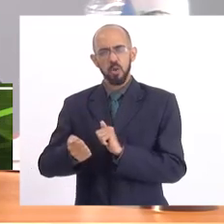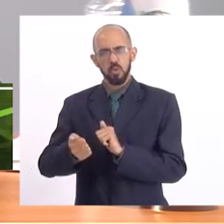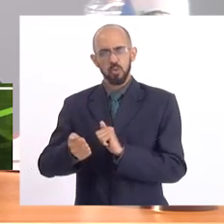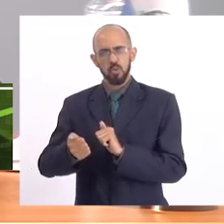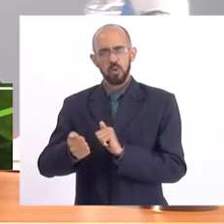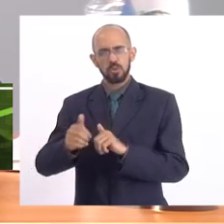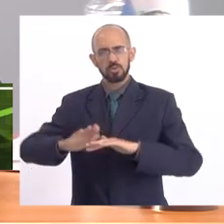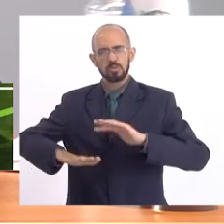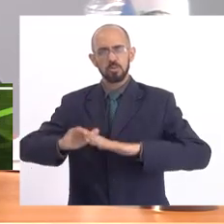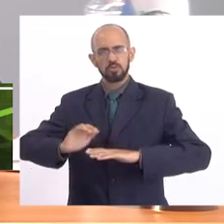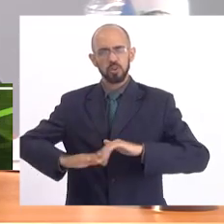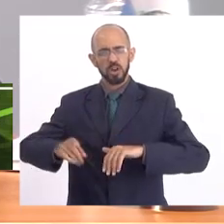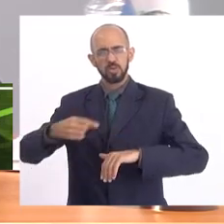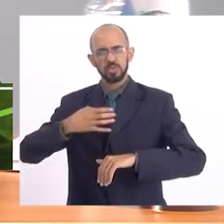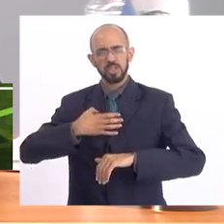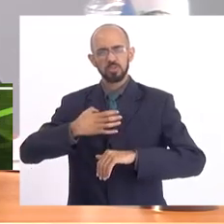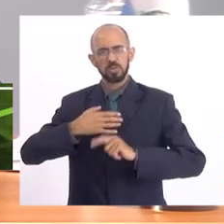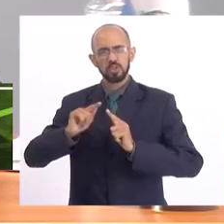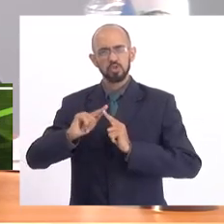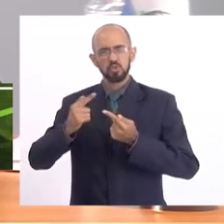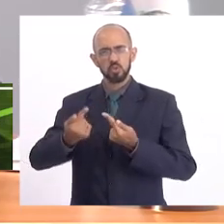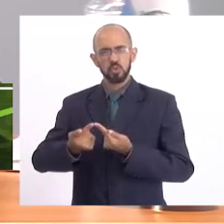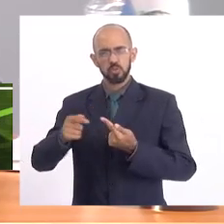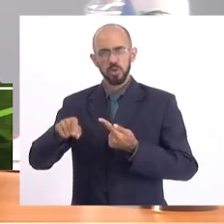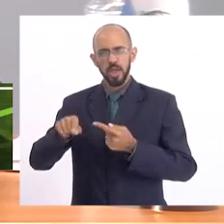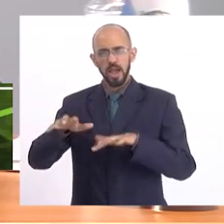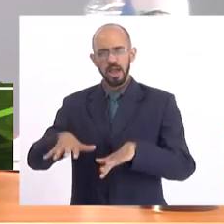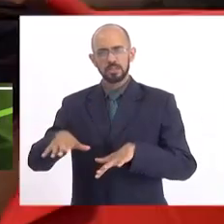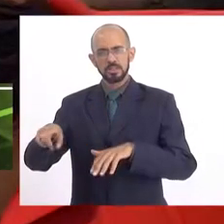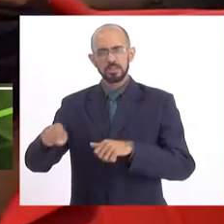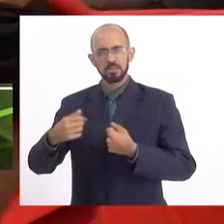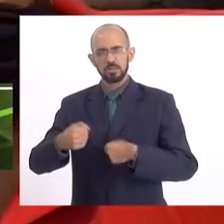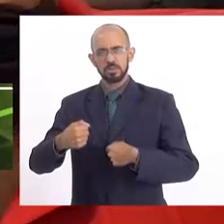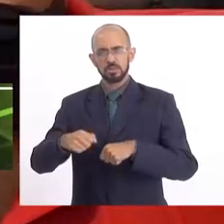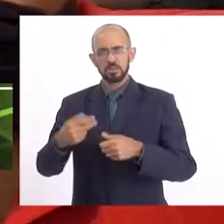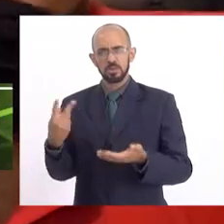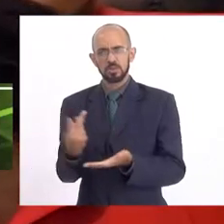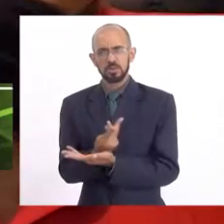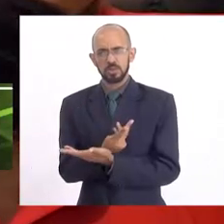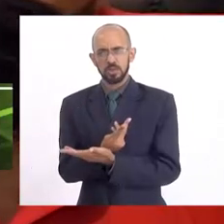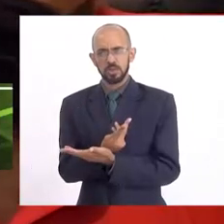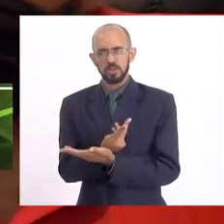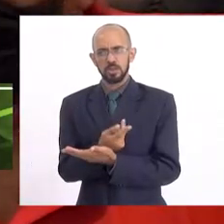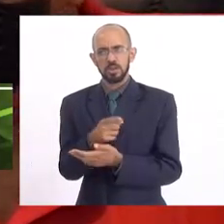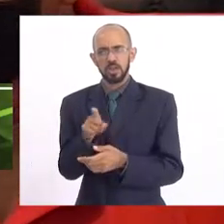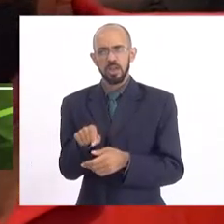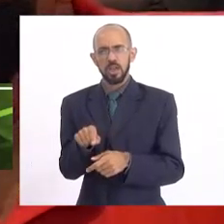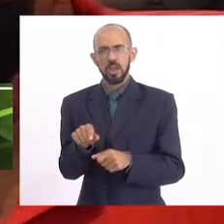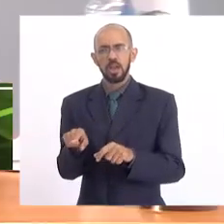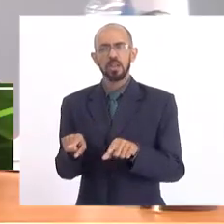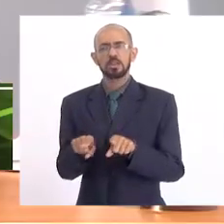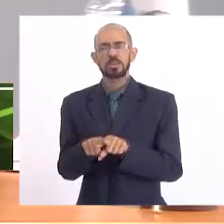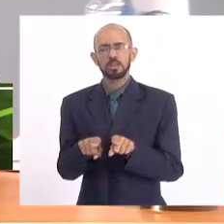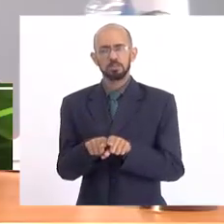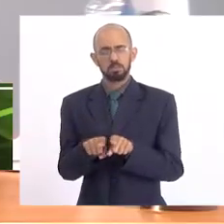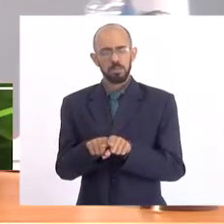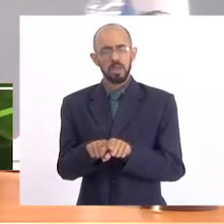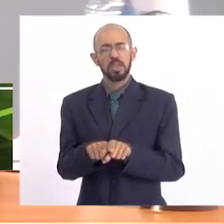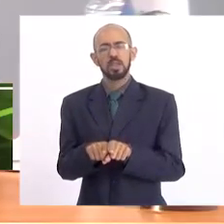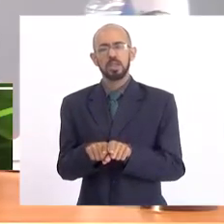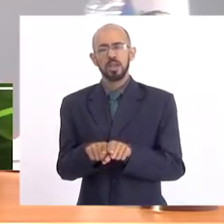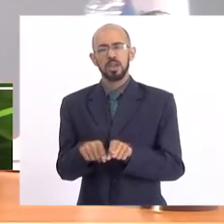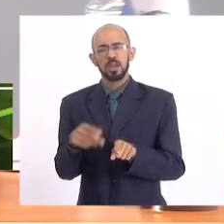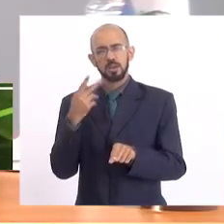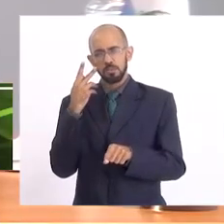cabeceio, sentimento de grupo, é isso que tem que acontecer. Né? Então, isso vale